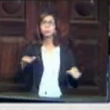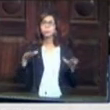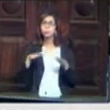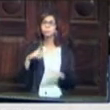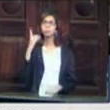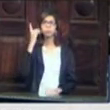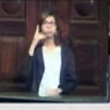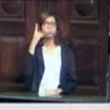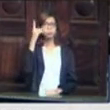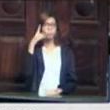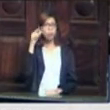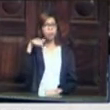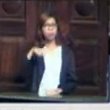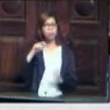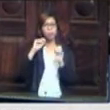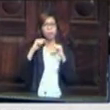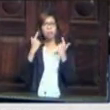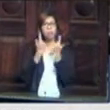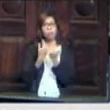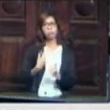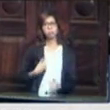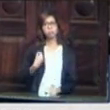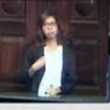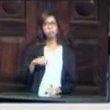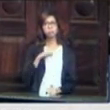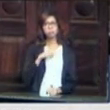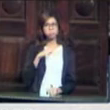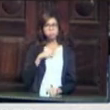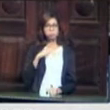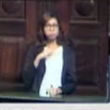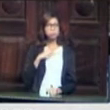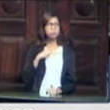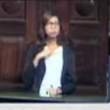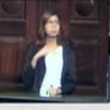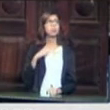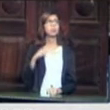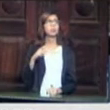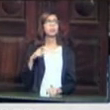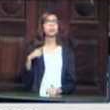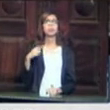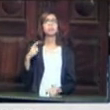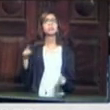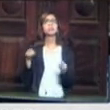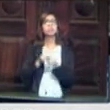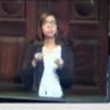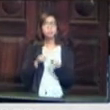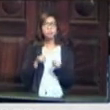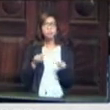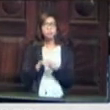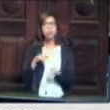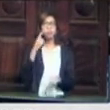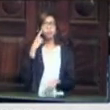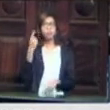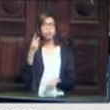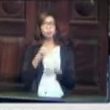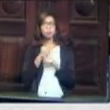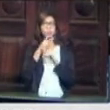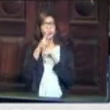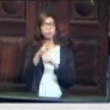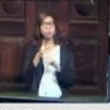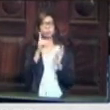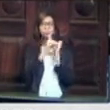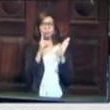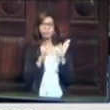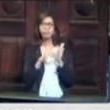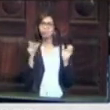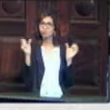que compõem esta casa subscreveram um decreto legislativo cassando aquele decreto